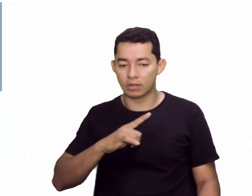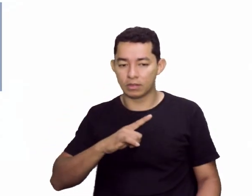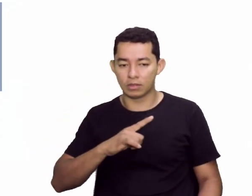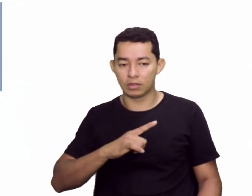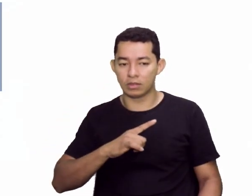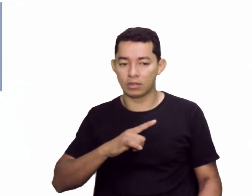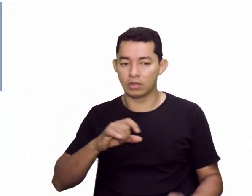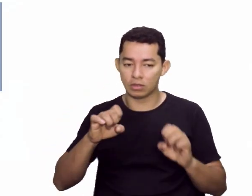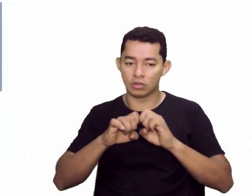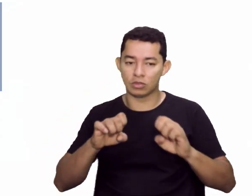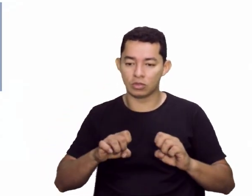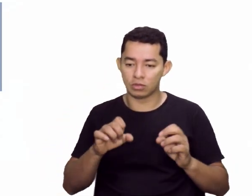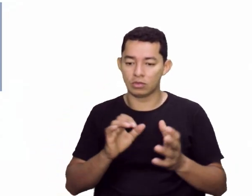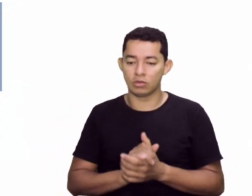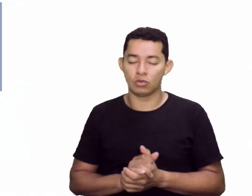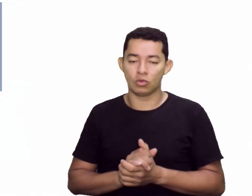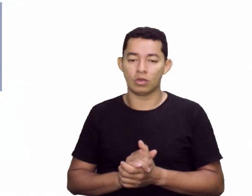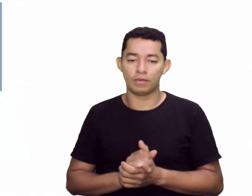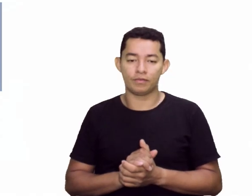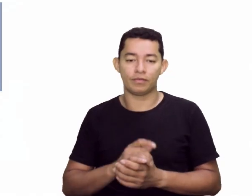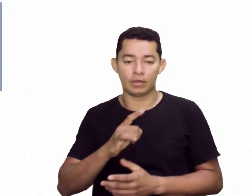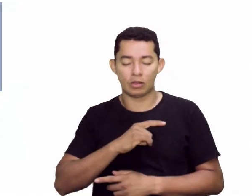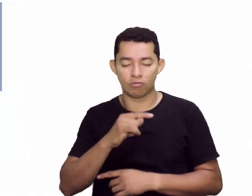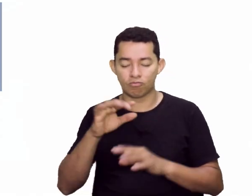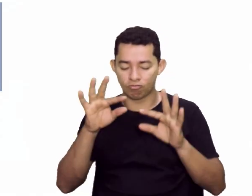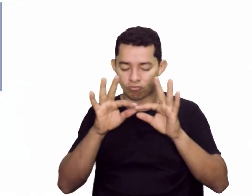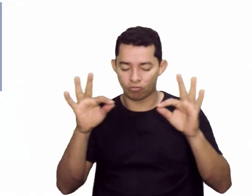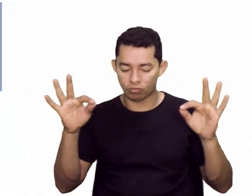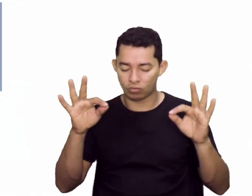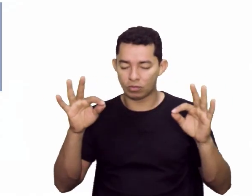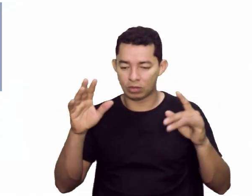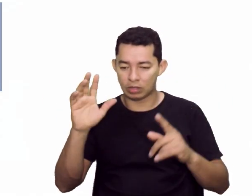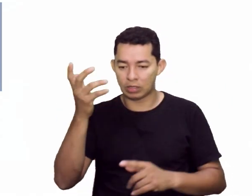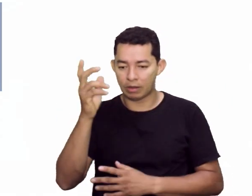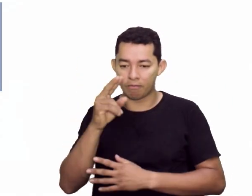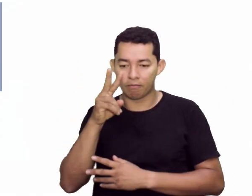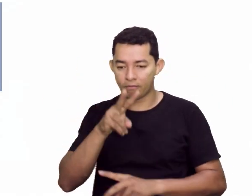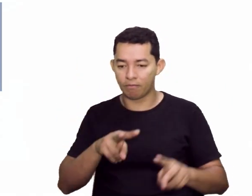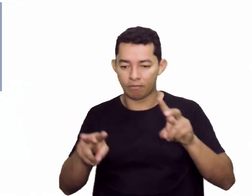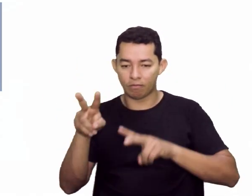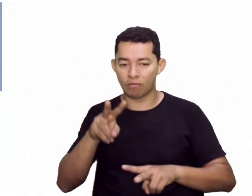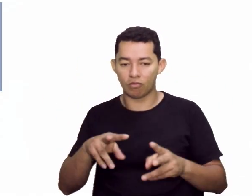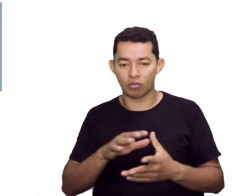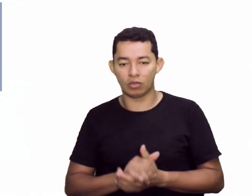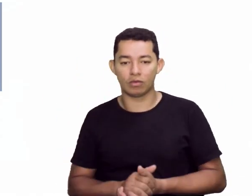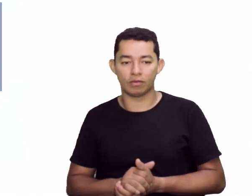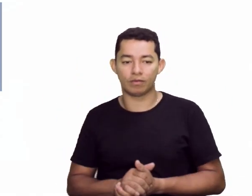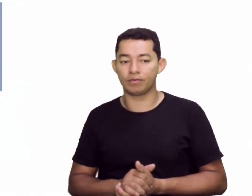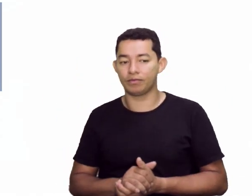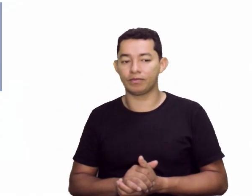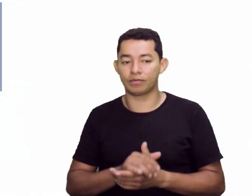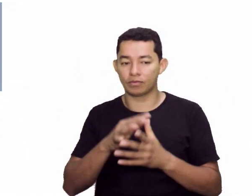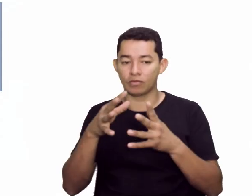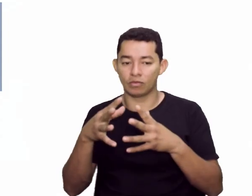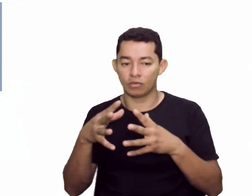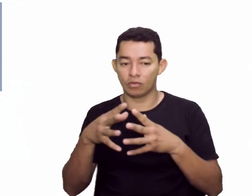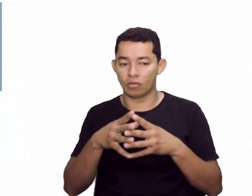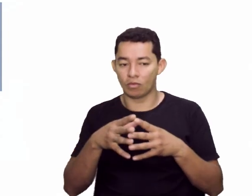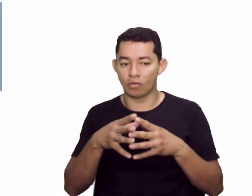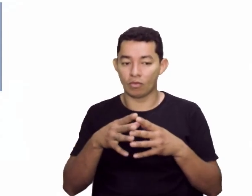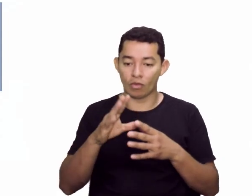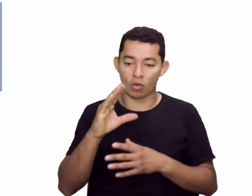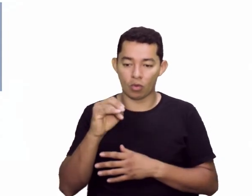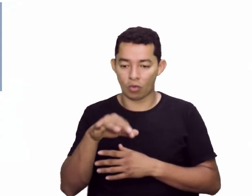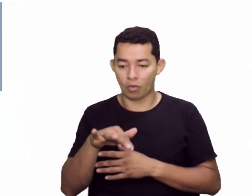dramático. Tem uma linha de tempo visual. Exemplo, a exposição, o conflito, o clímax e